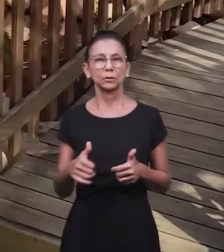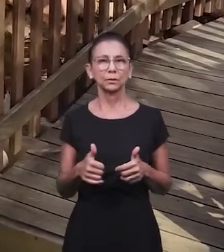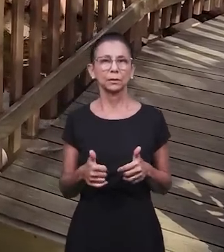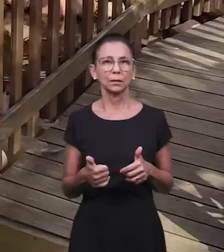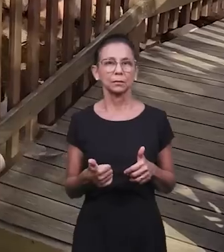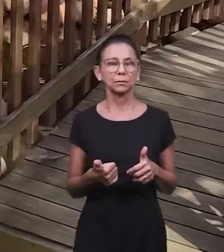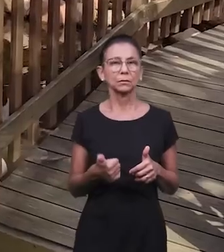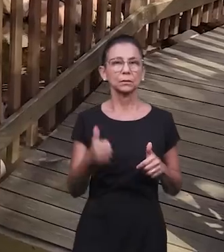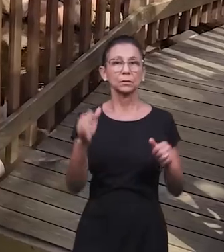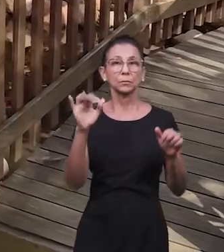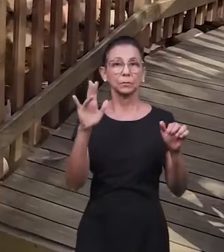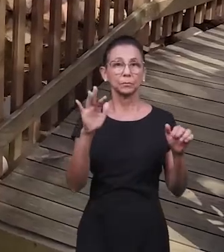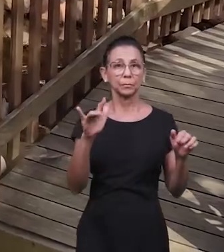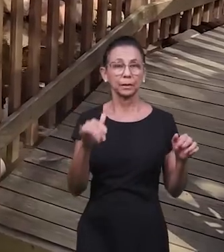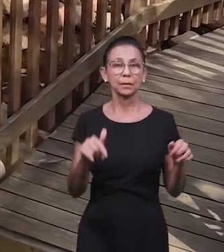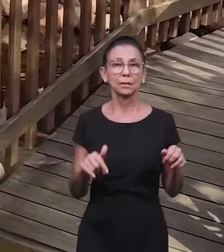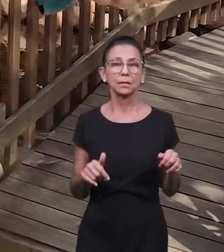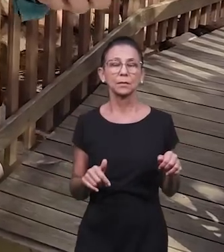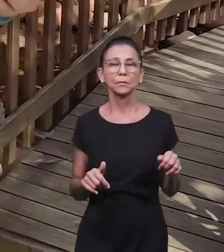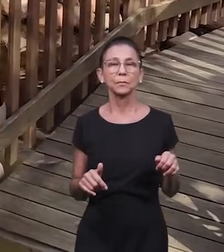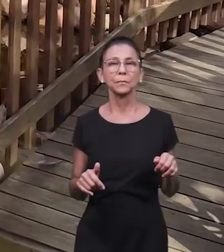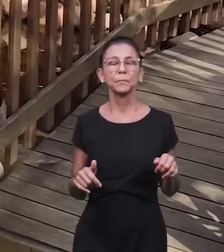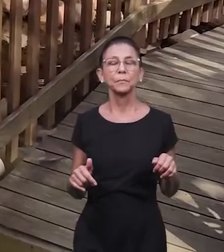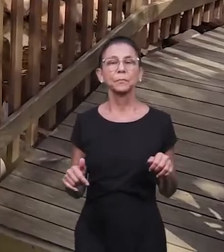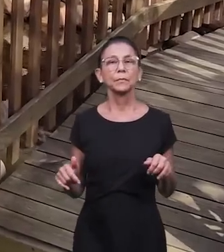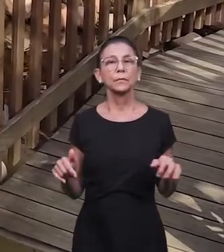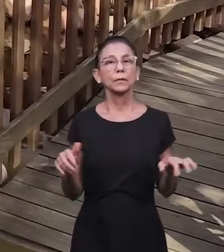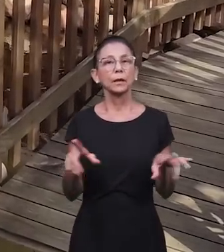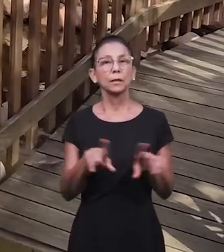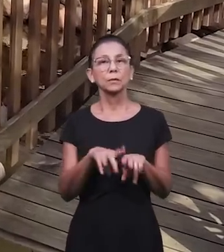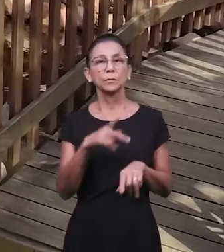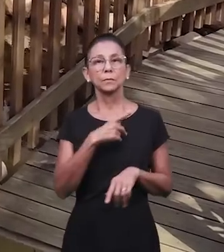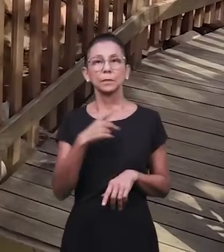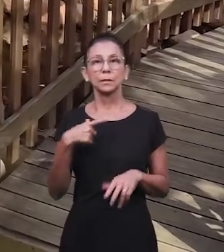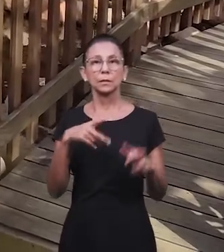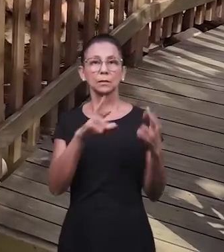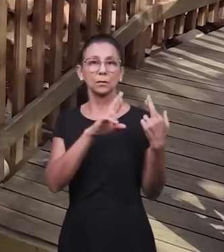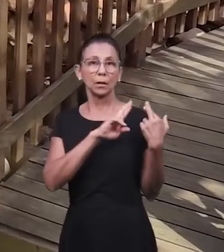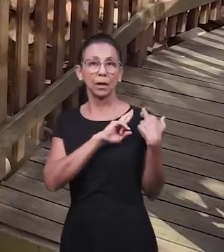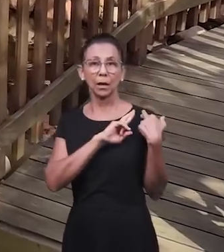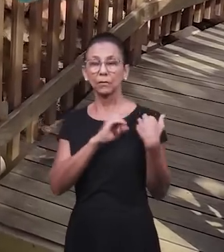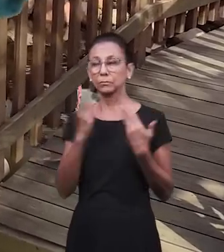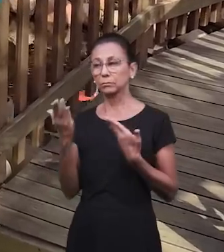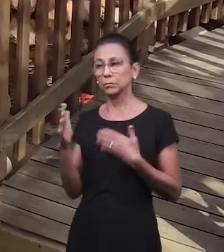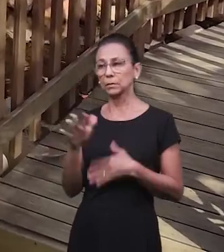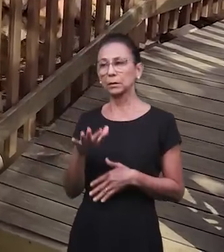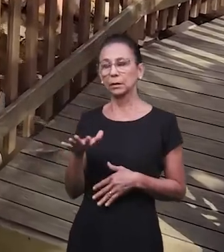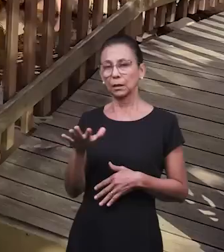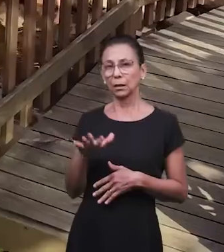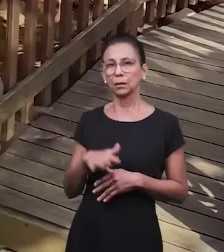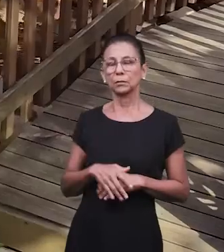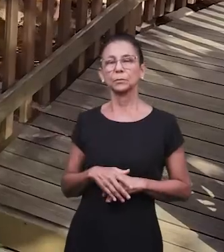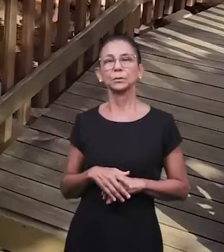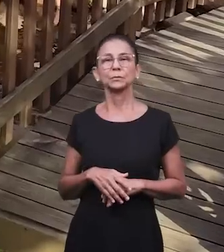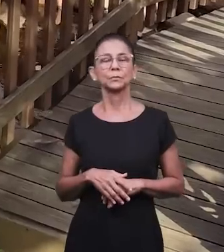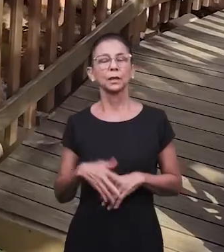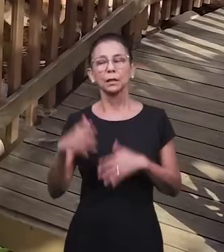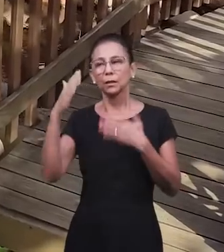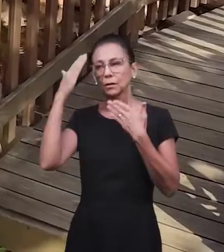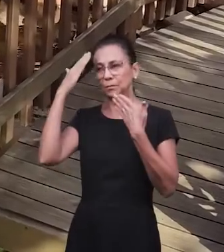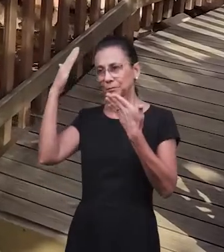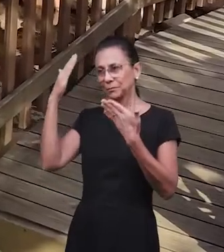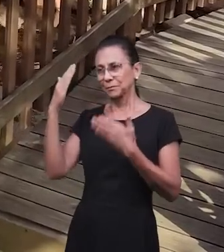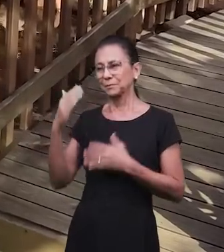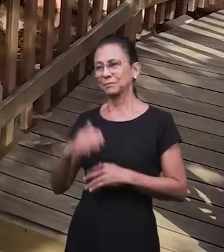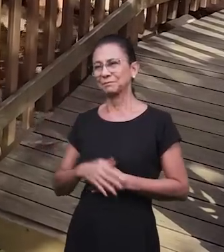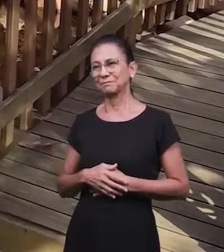Normando é responsável também por uma das áreas aqui da região de Curitiba, a área do Xaxim. Pastor, obrigado pela